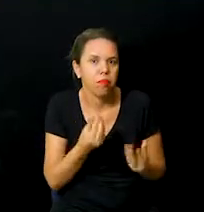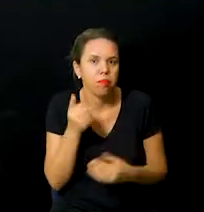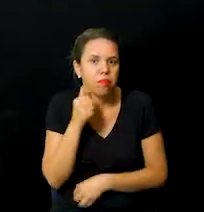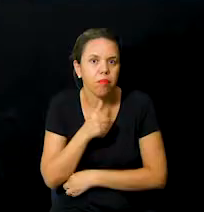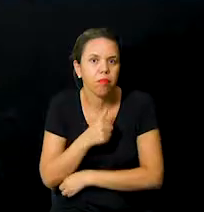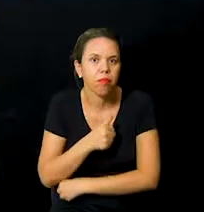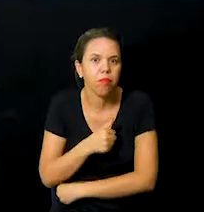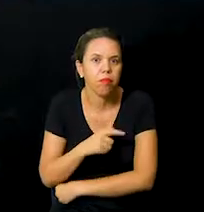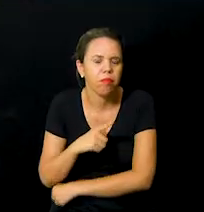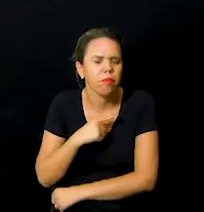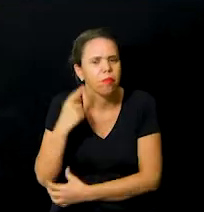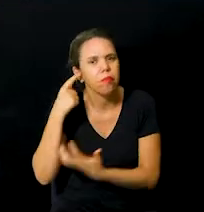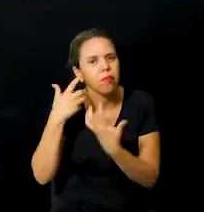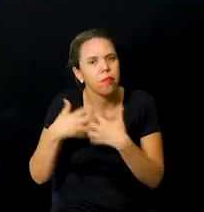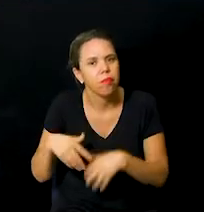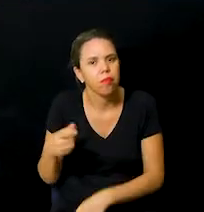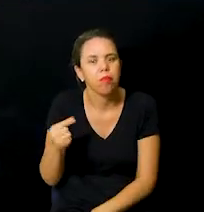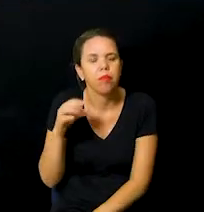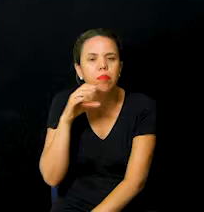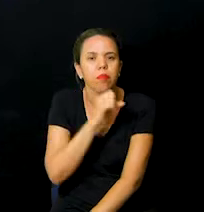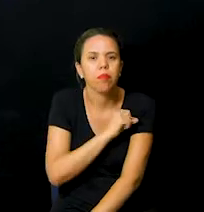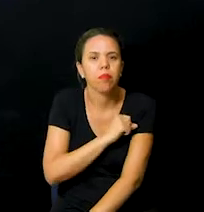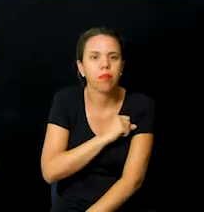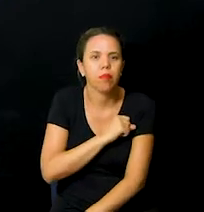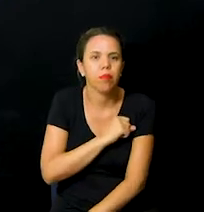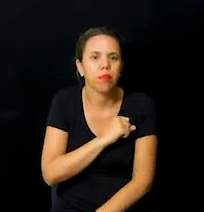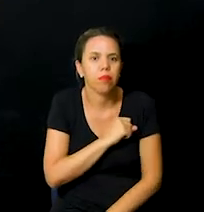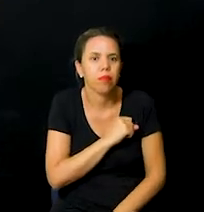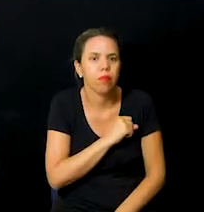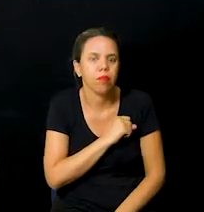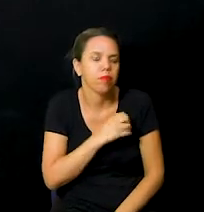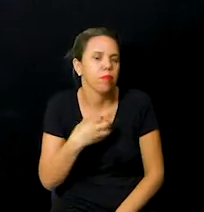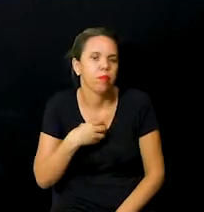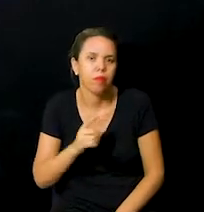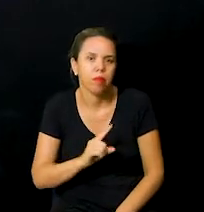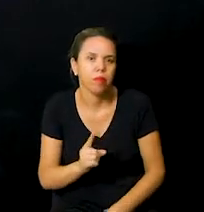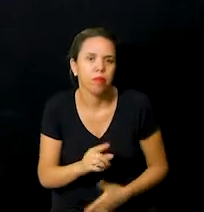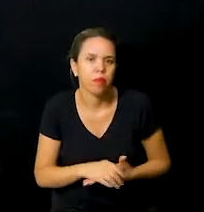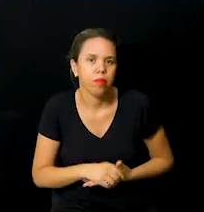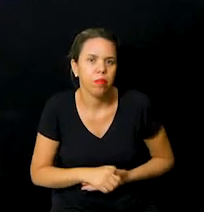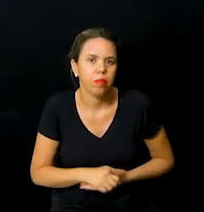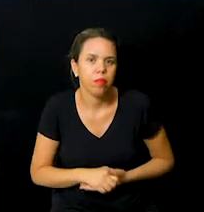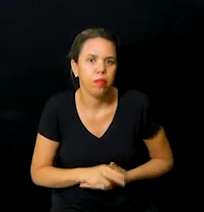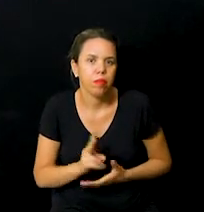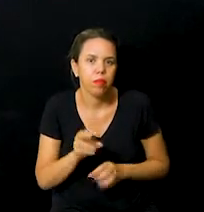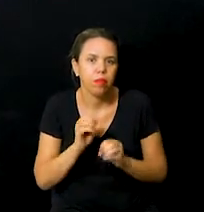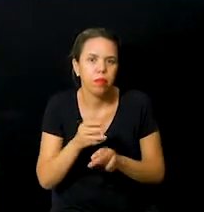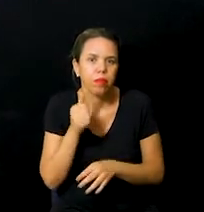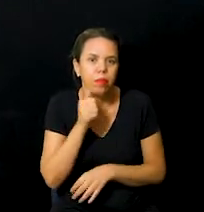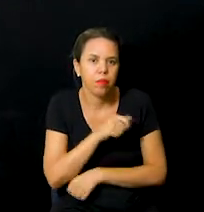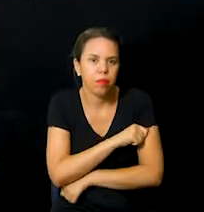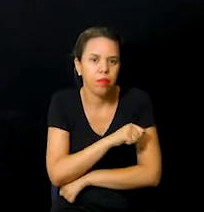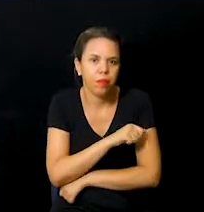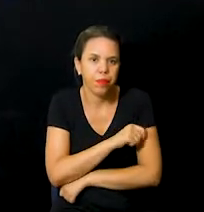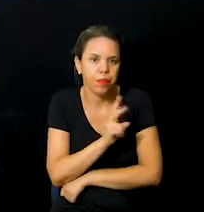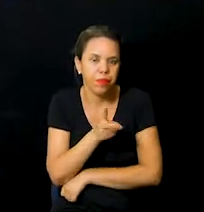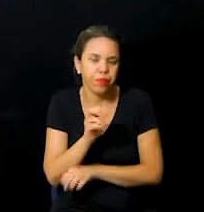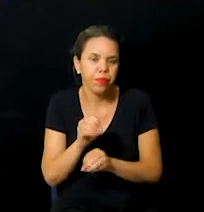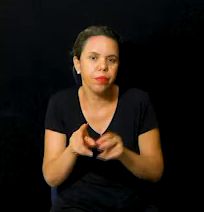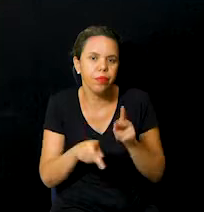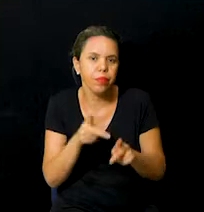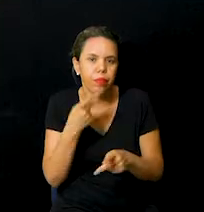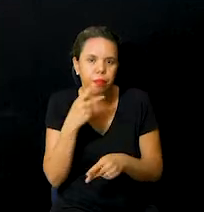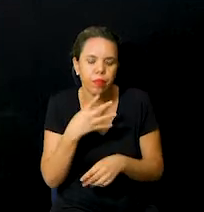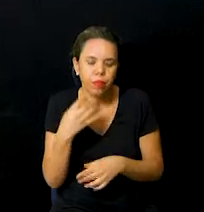muitas mulheres e pensei, vou ganhar um dinheiro rápido. Só que não é desse jeito. Eu sempre ensino as minhas alunas, né?